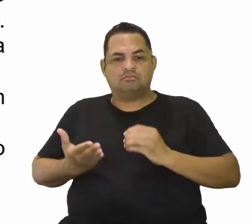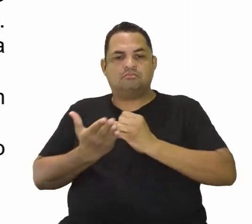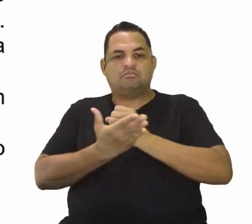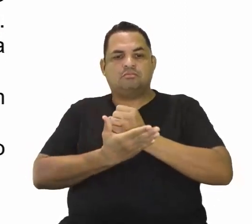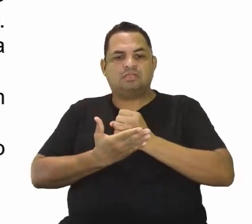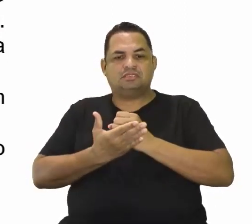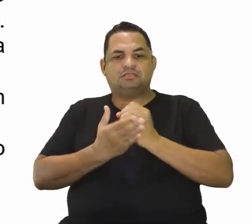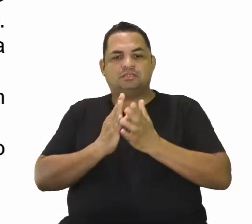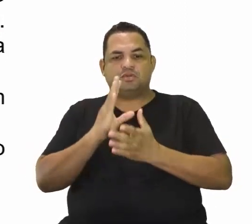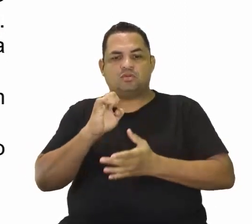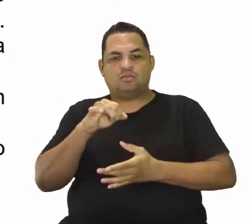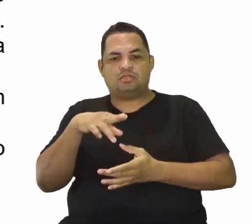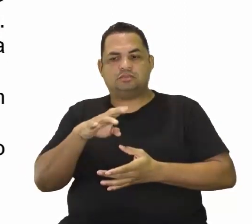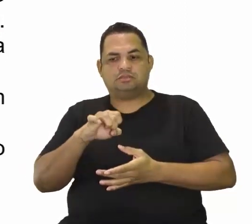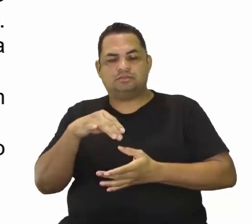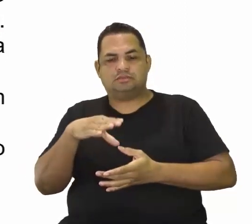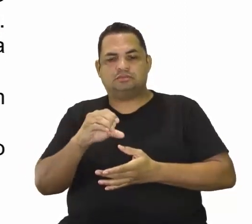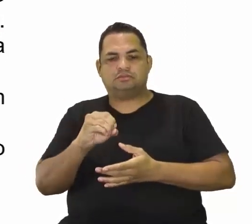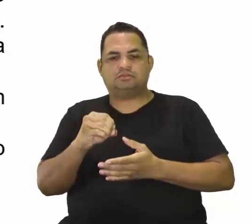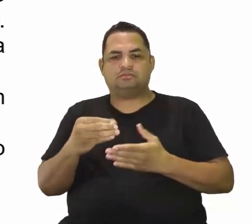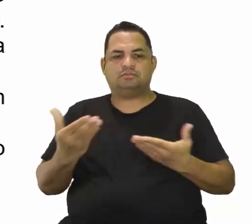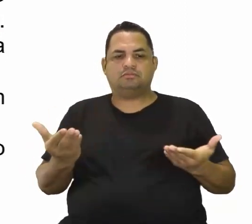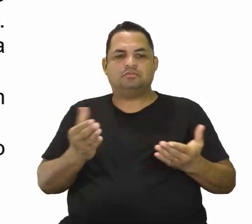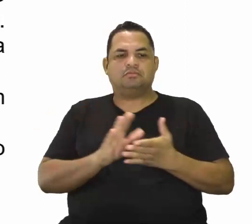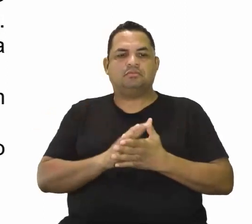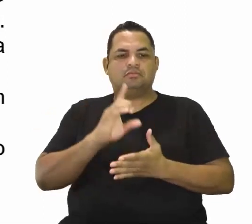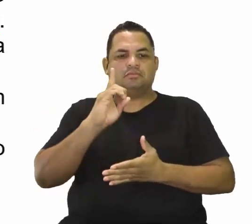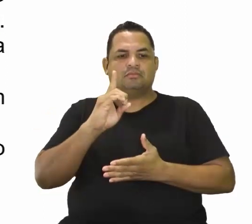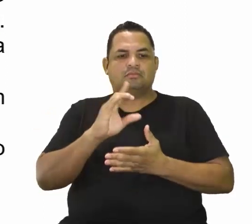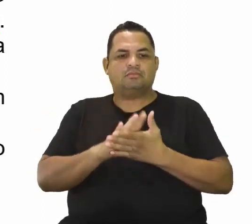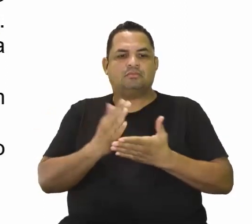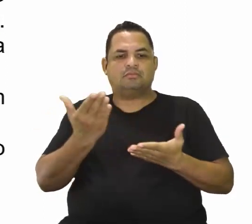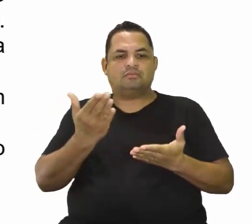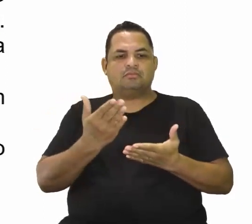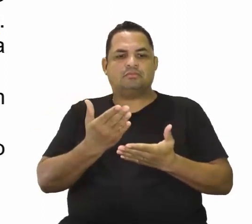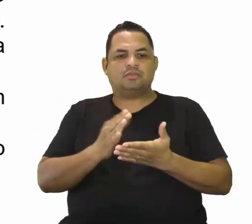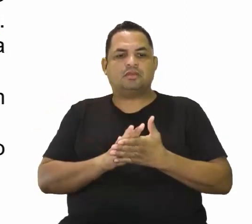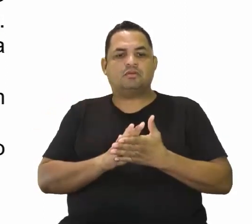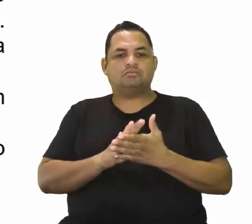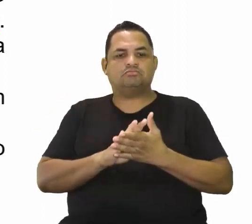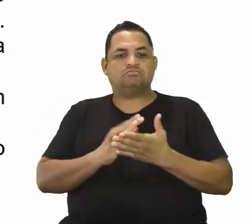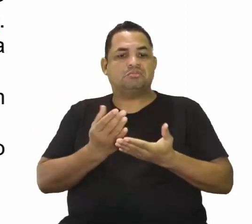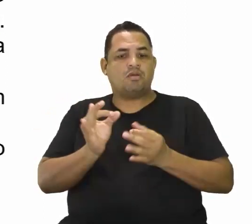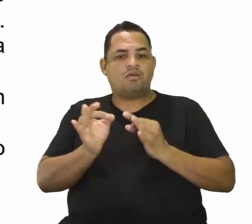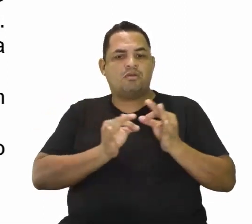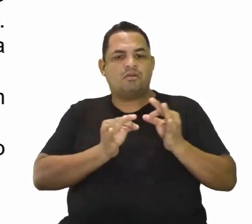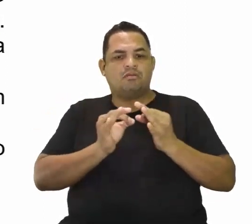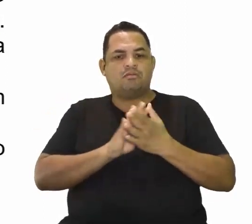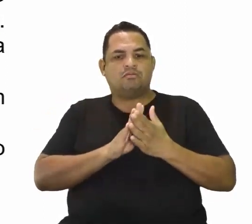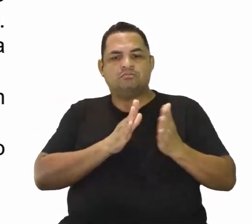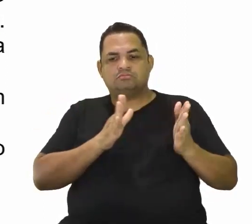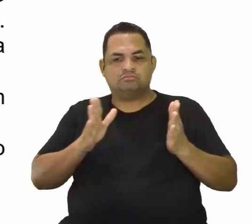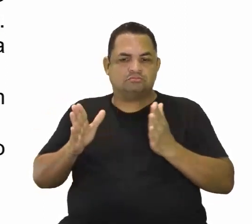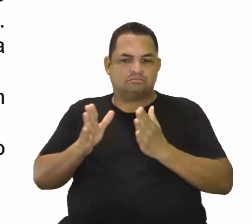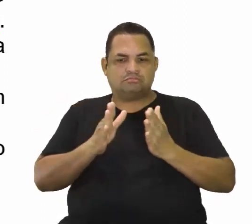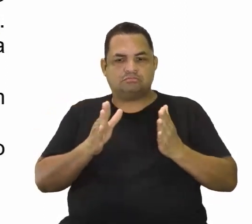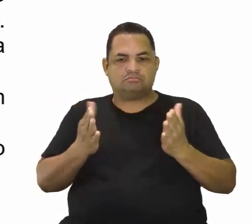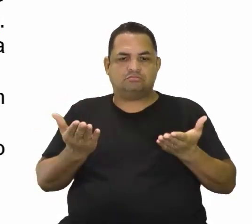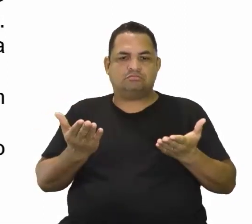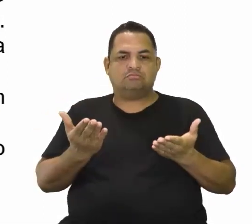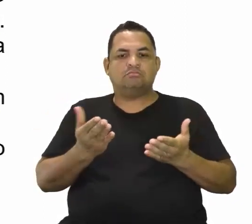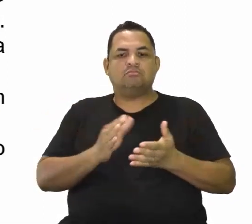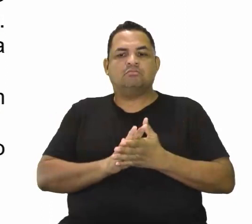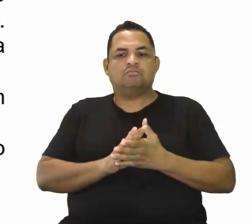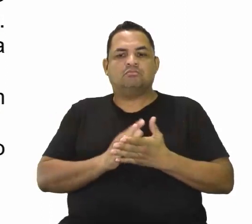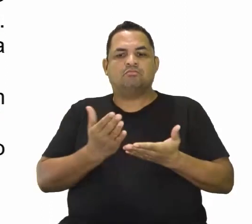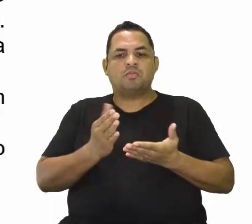no corporativismo. Letra D, se considerava criador de um tempo